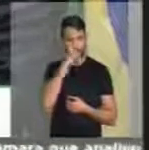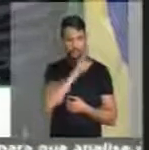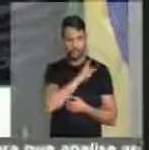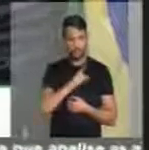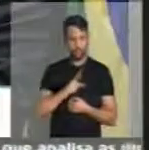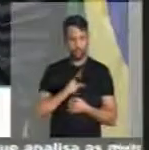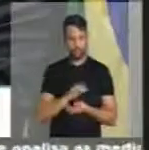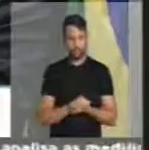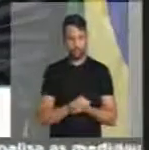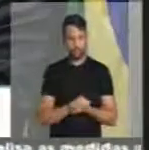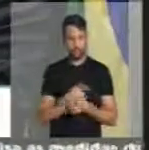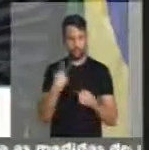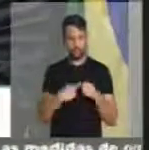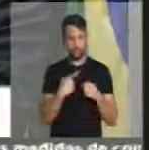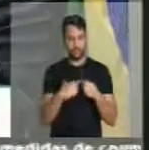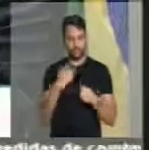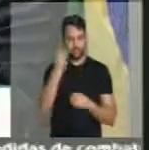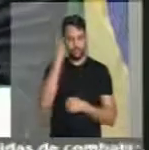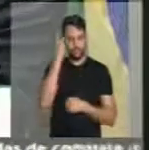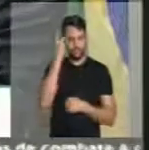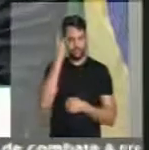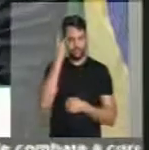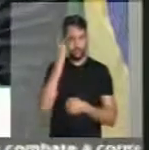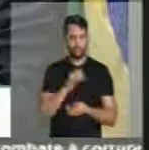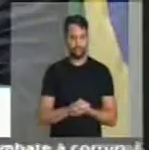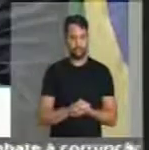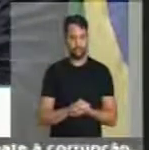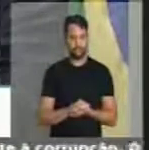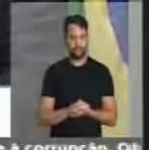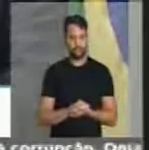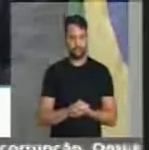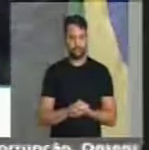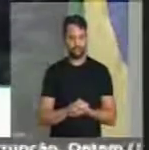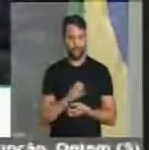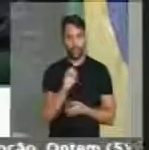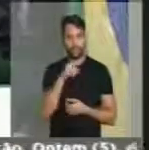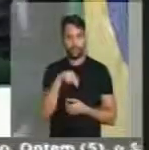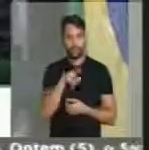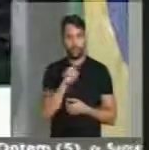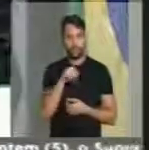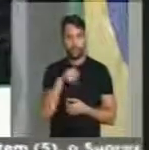presidente, à cidade de Salvador. O ACM Neto,